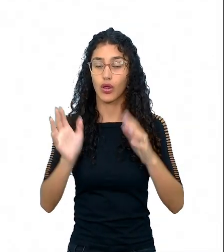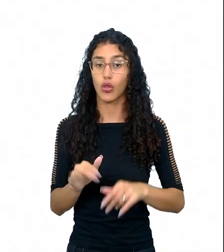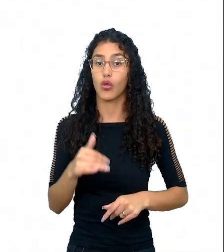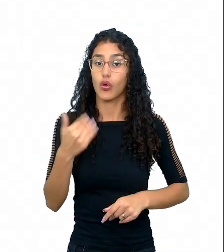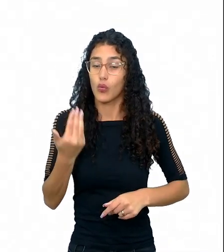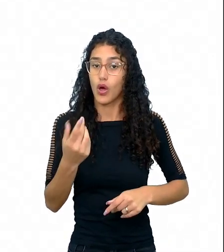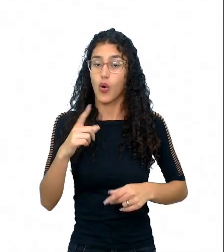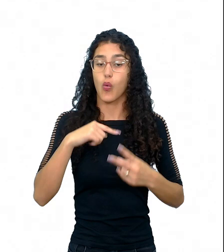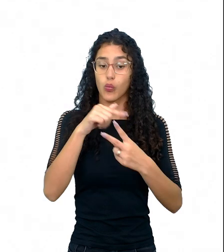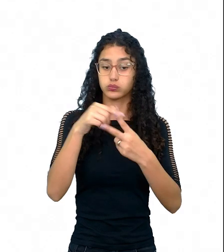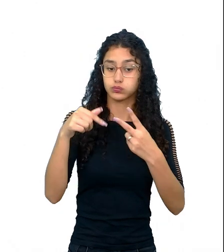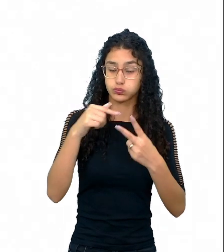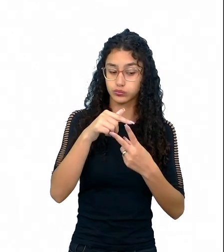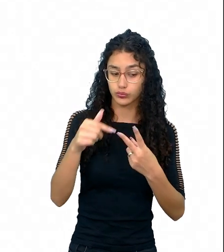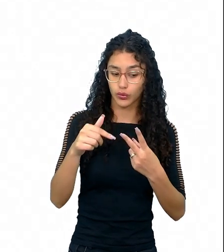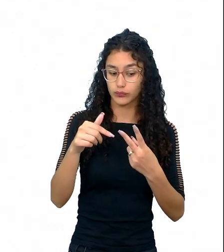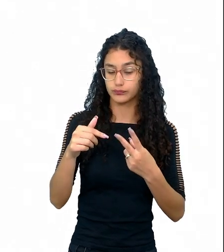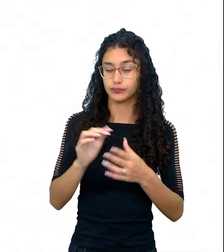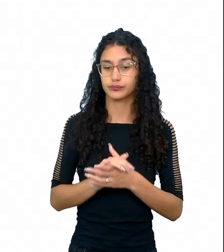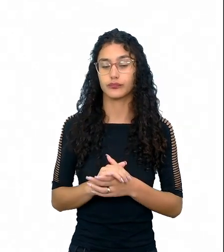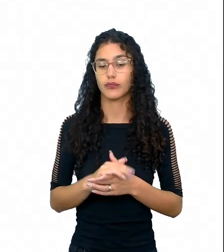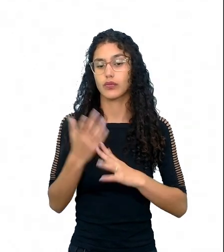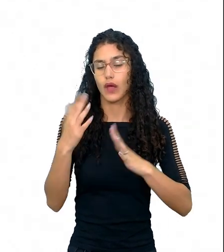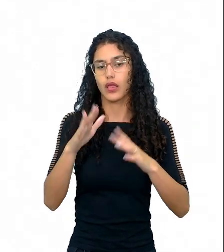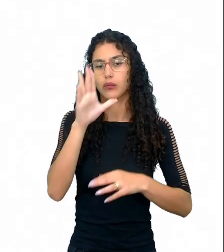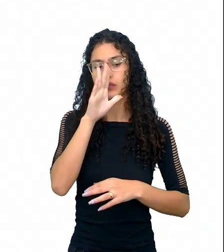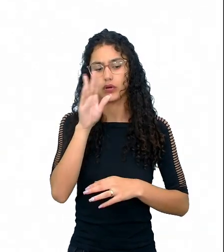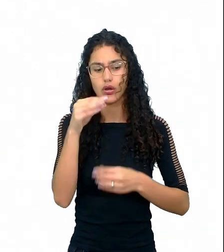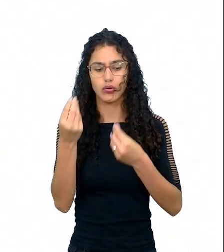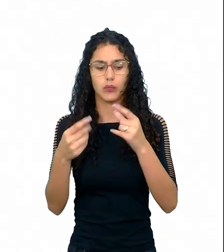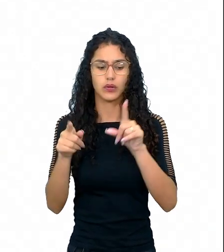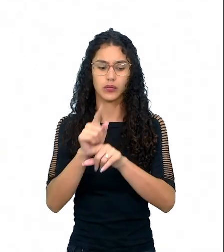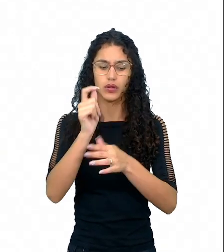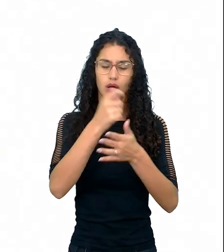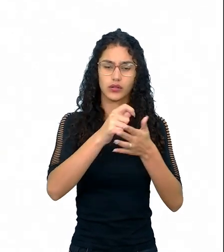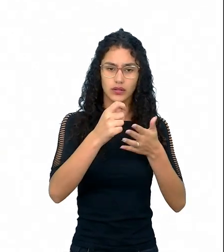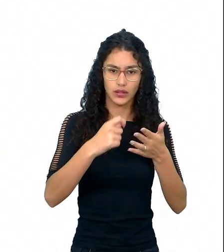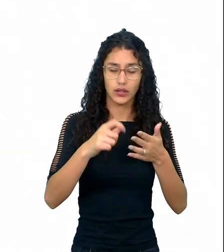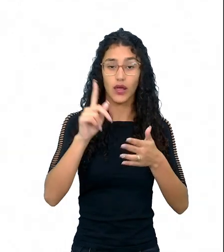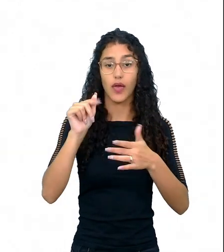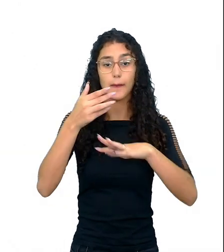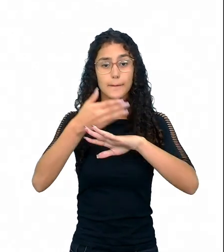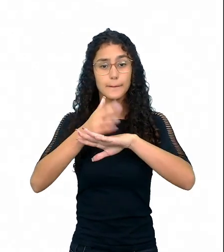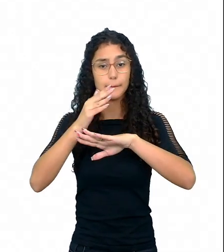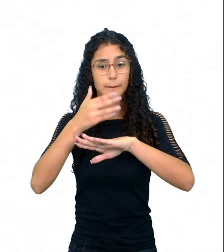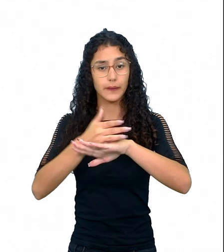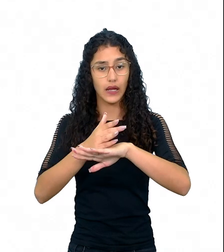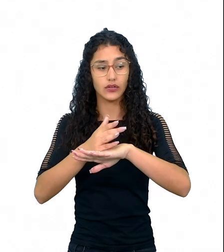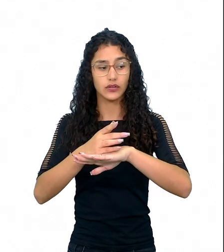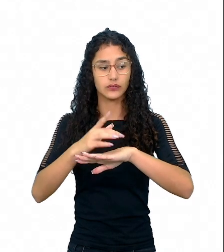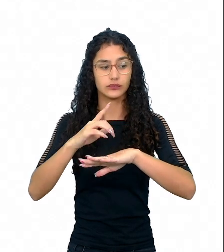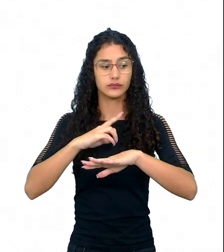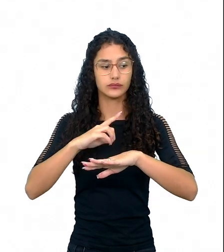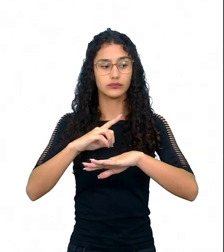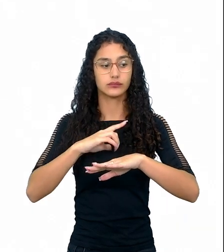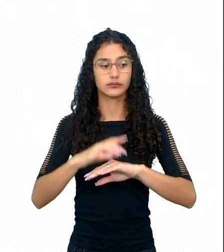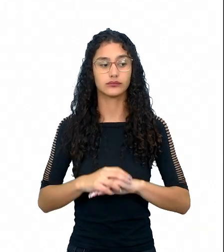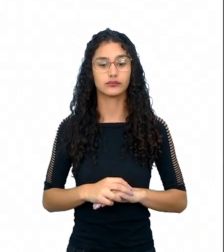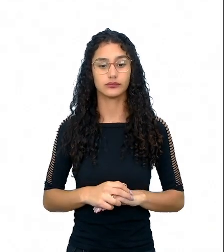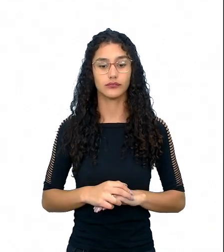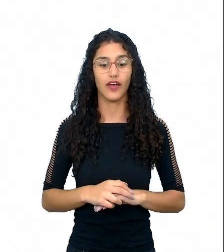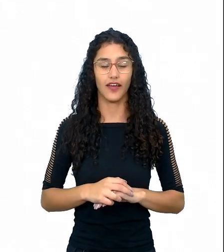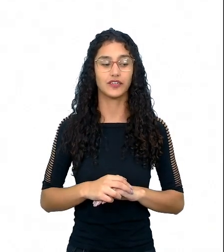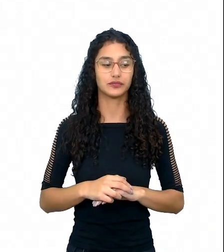quais ambas, né, tanto a oralidade quanto a escrita, são práticas que se acham presentes, né,